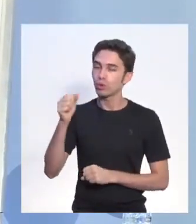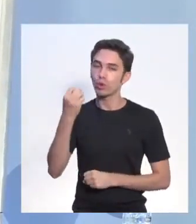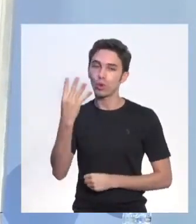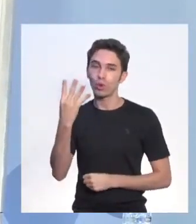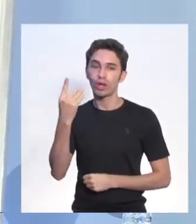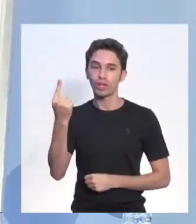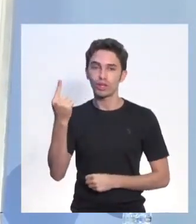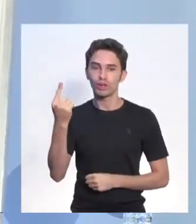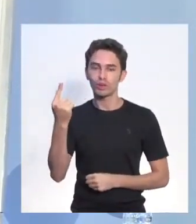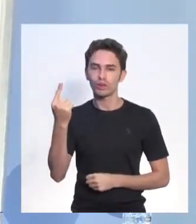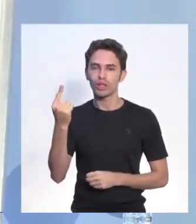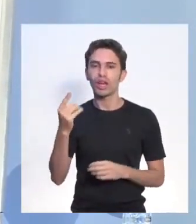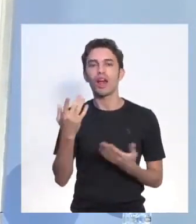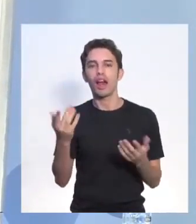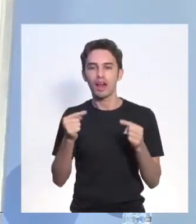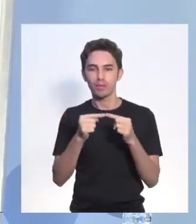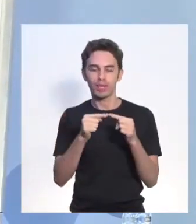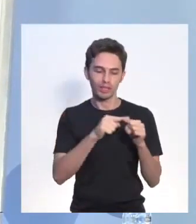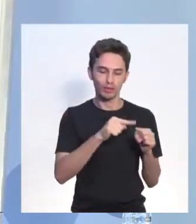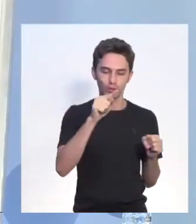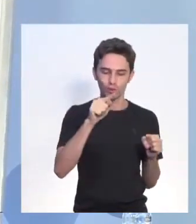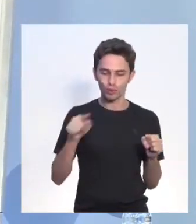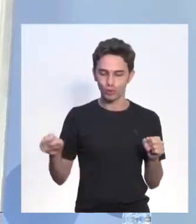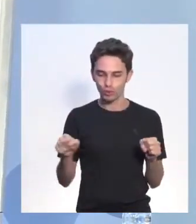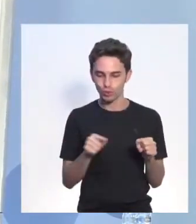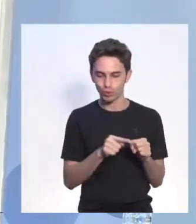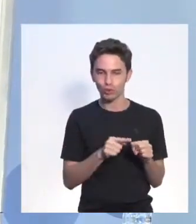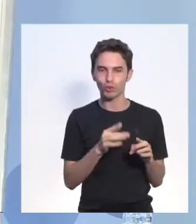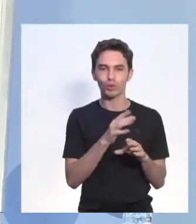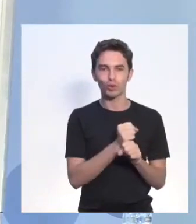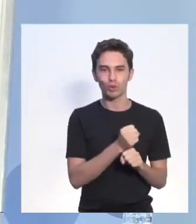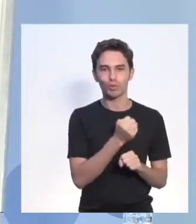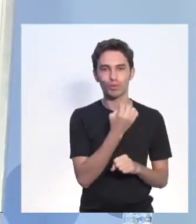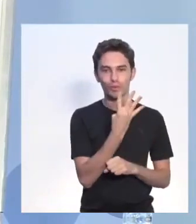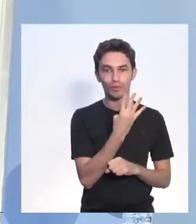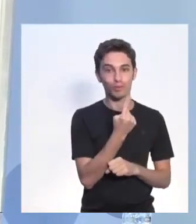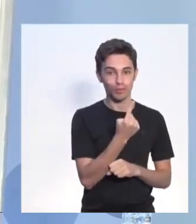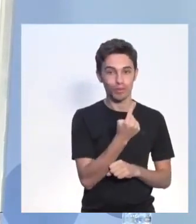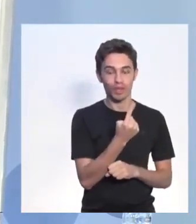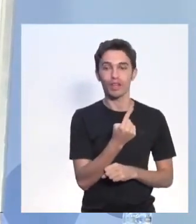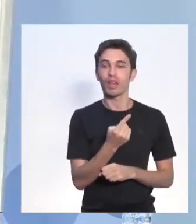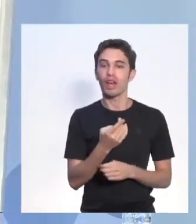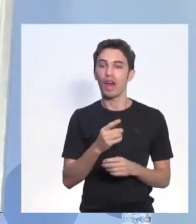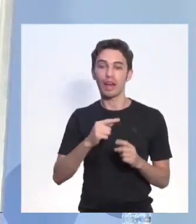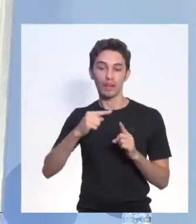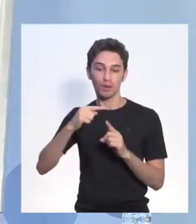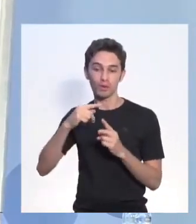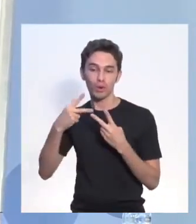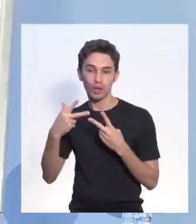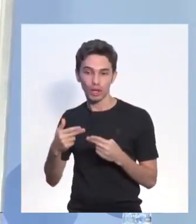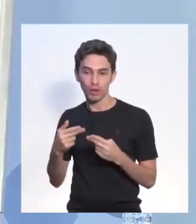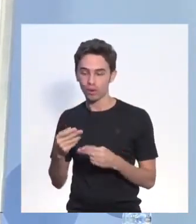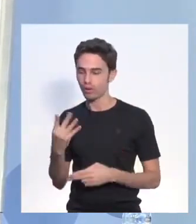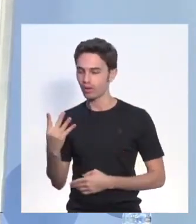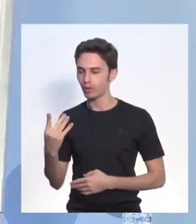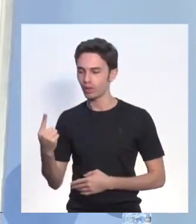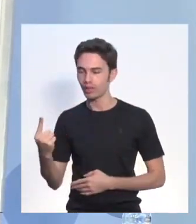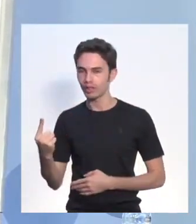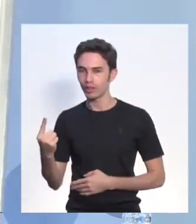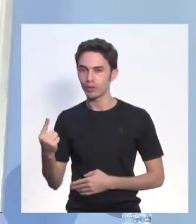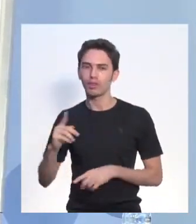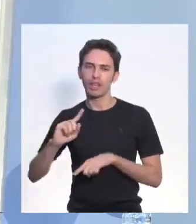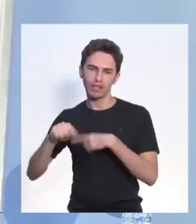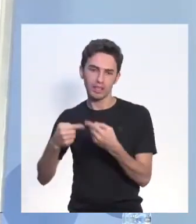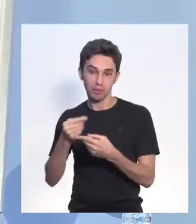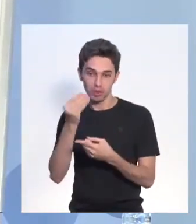perímetro mesmo? A soma dos 3 lados. Então, eu vou anotar a soma dos 3 lados, vou colocar igual a 41 e aí eu vou ver o que vai